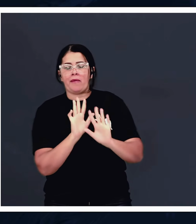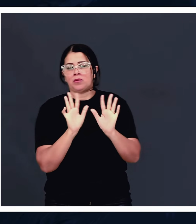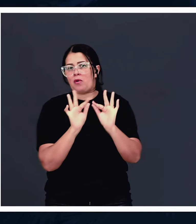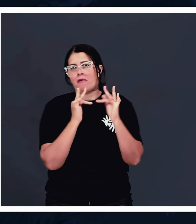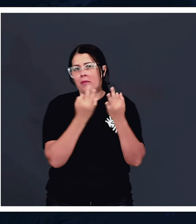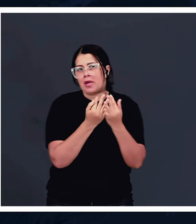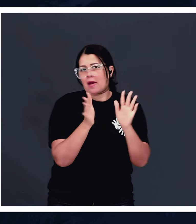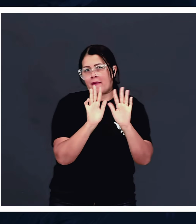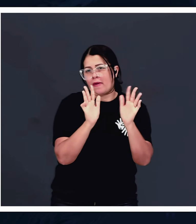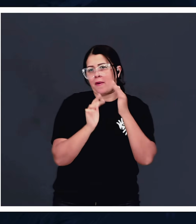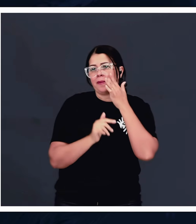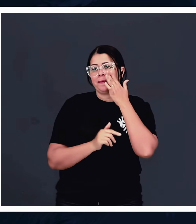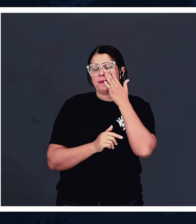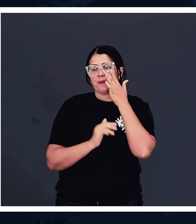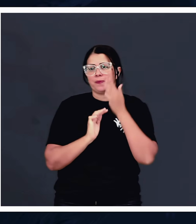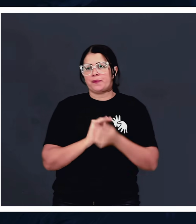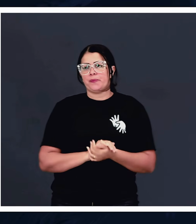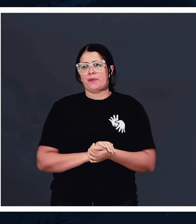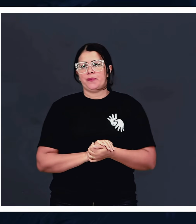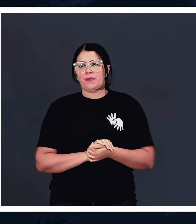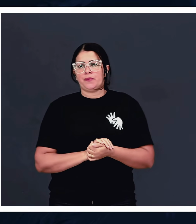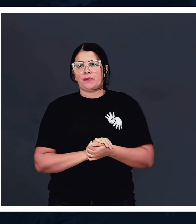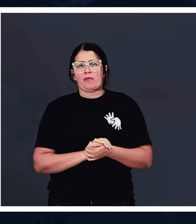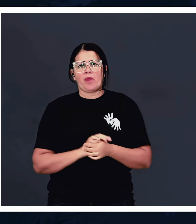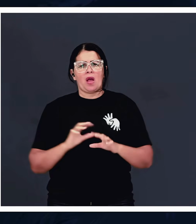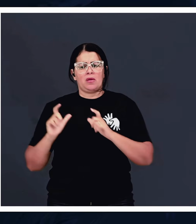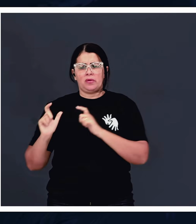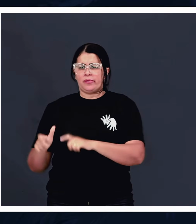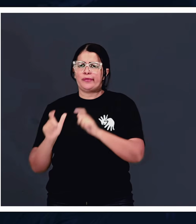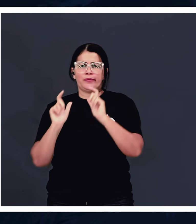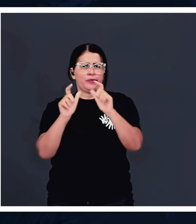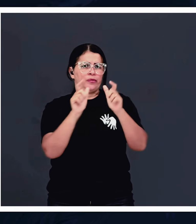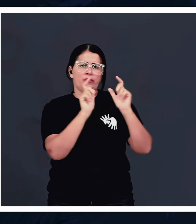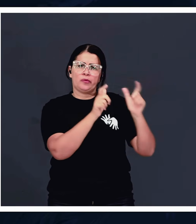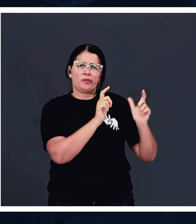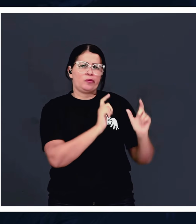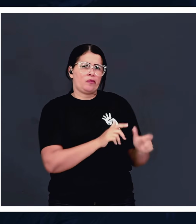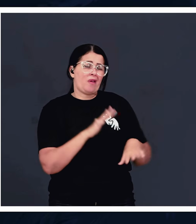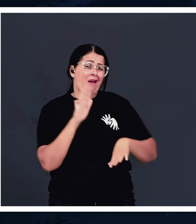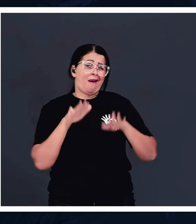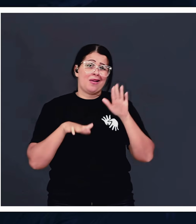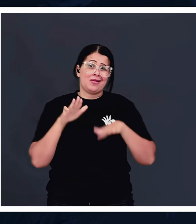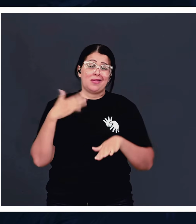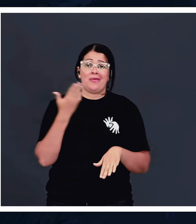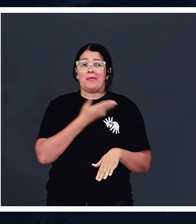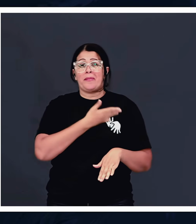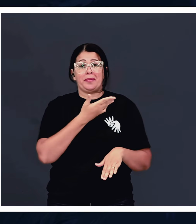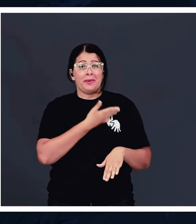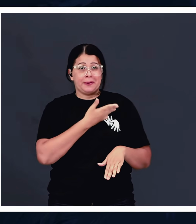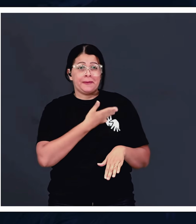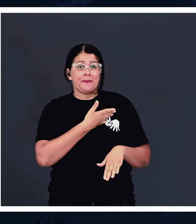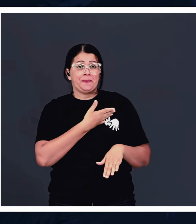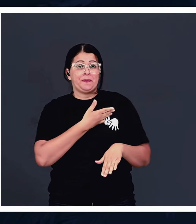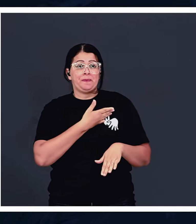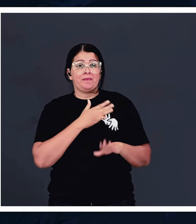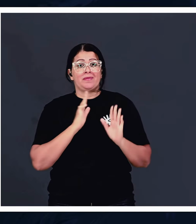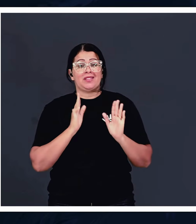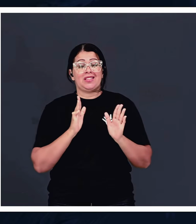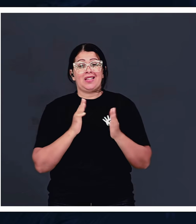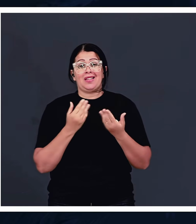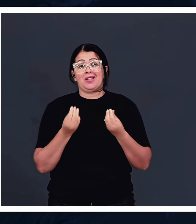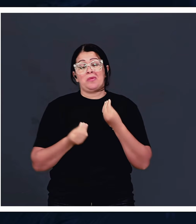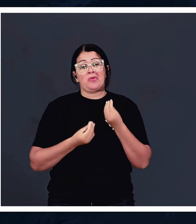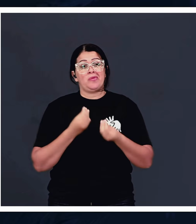pais. São em todas as áreas. Às vezes é um amigo que já não